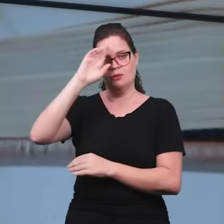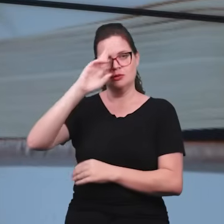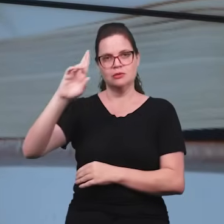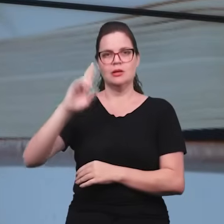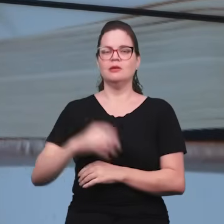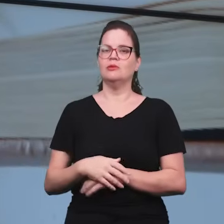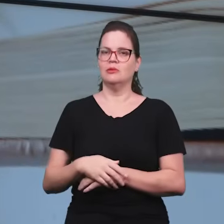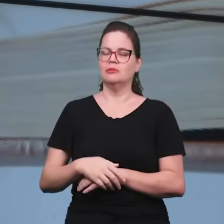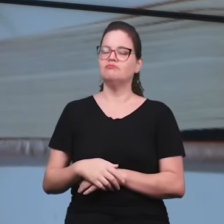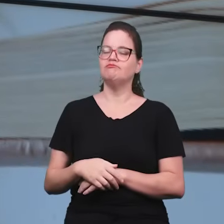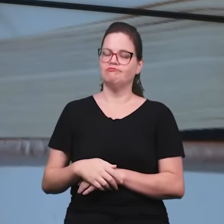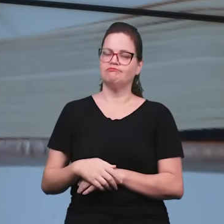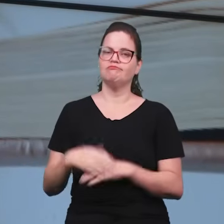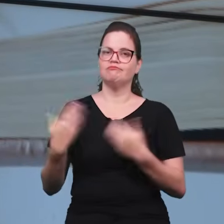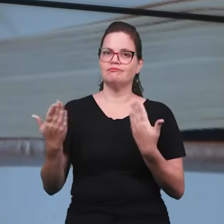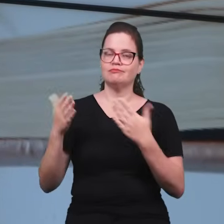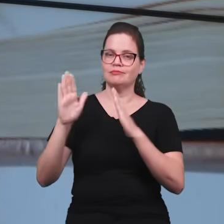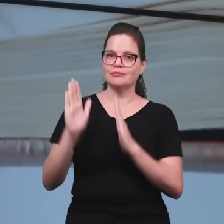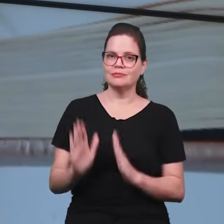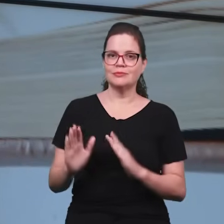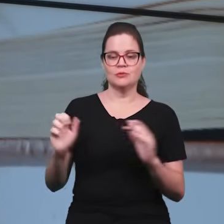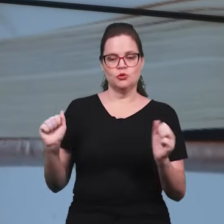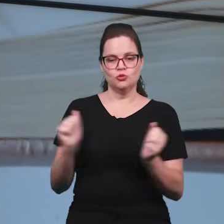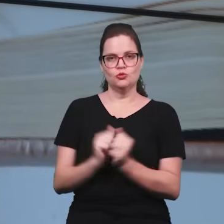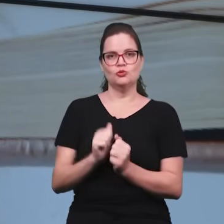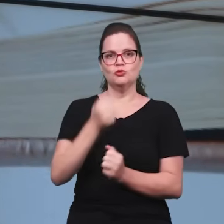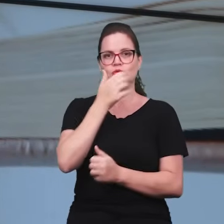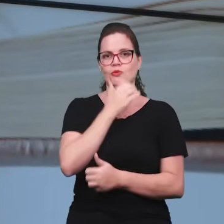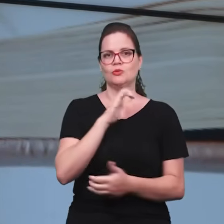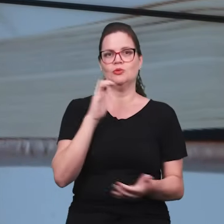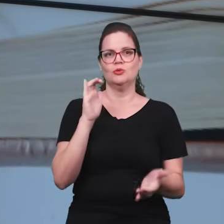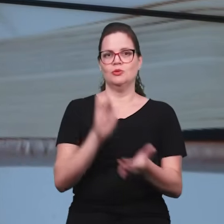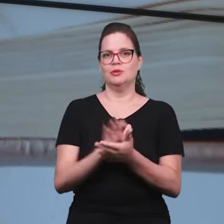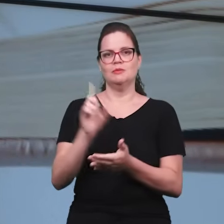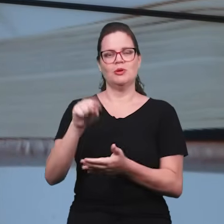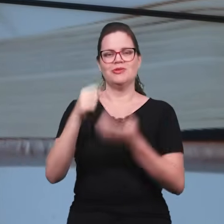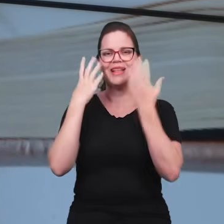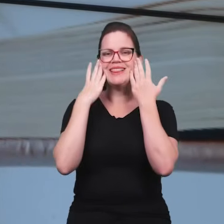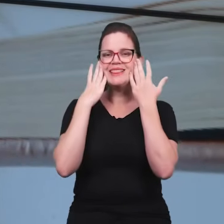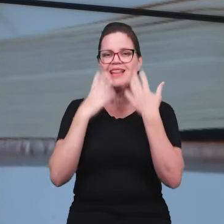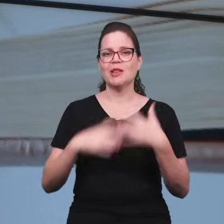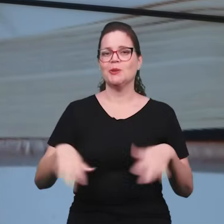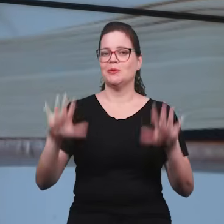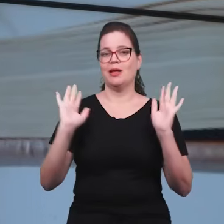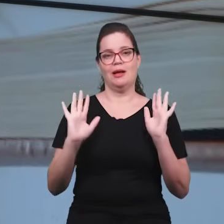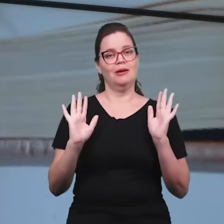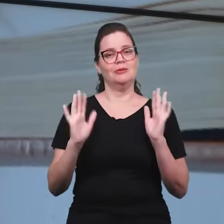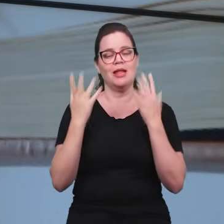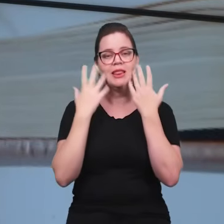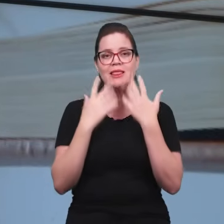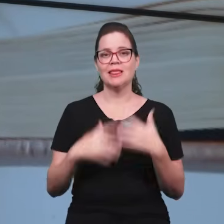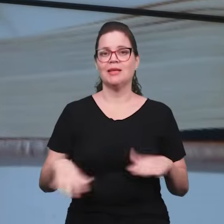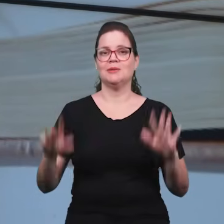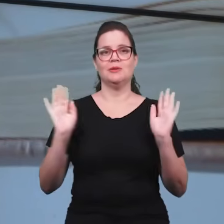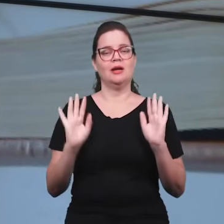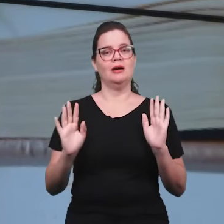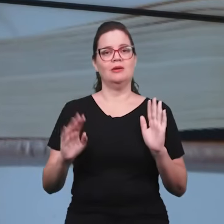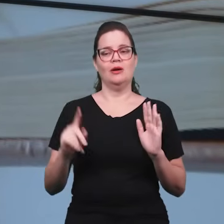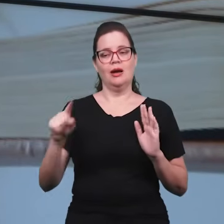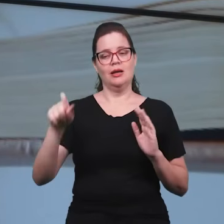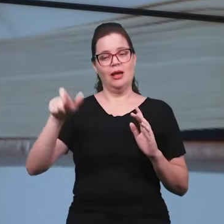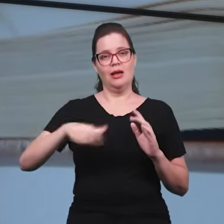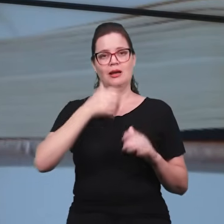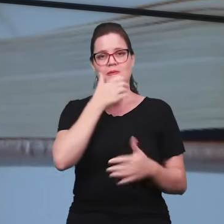essa fidelidade com o marido é uma coisa muito natural, muito natural. Então o marido não tem